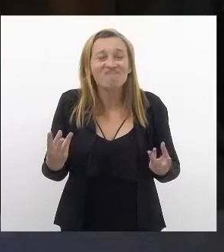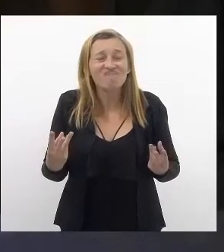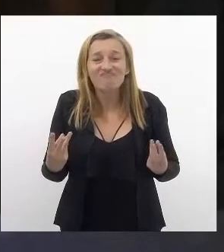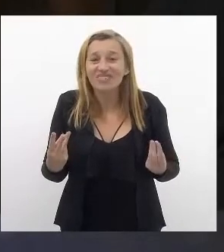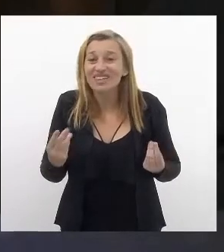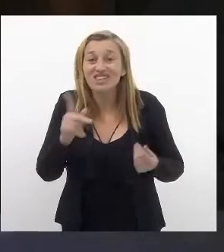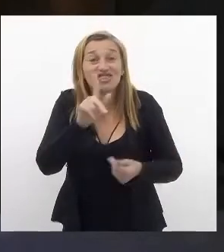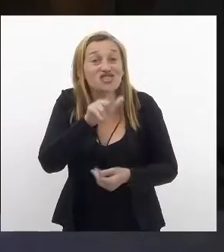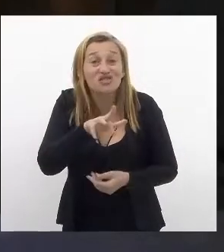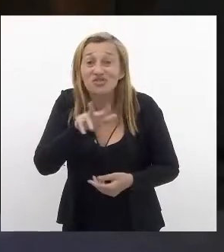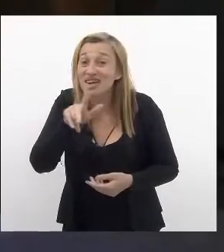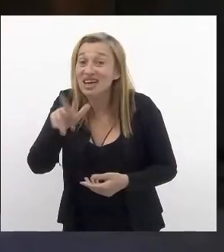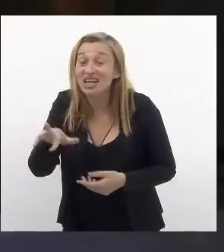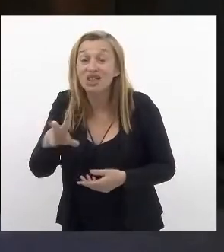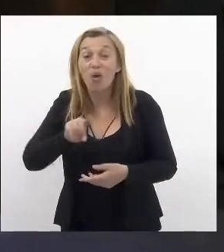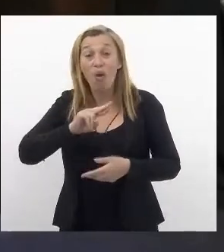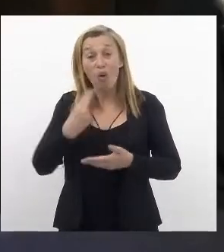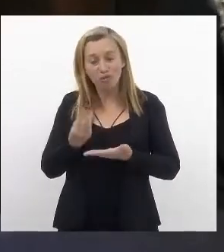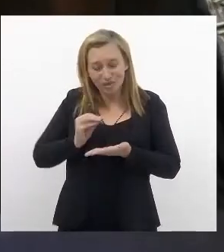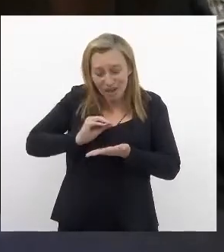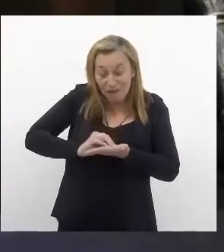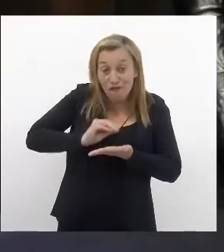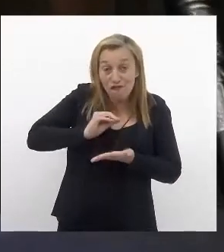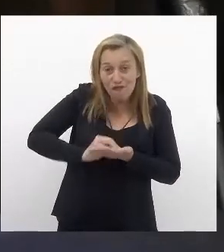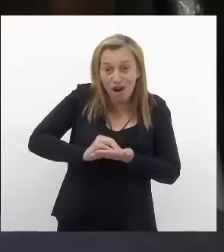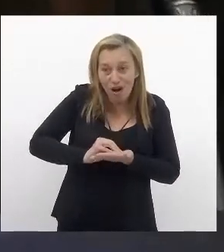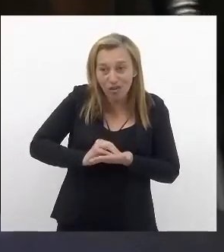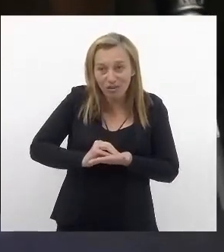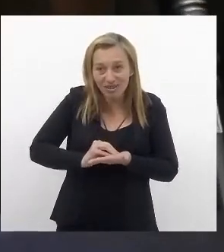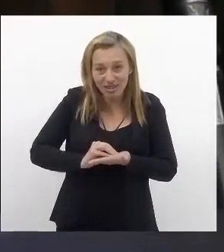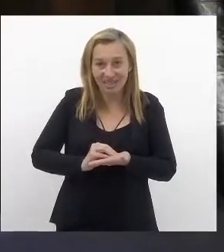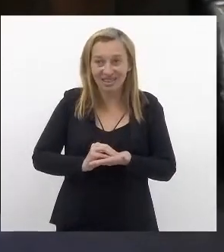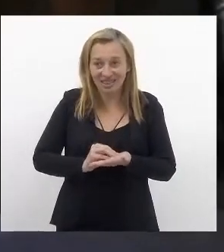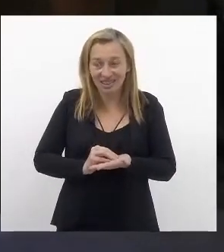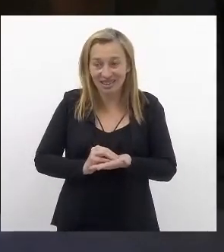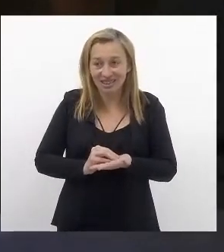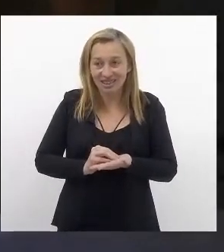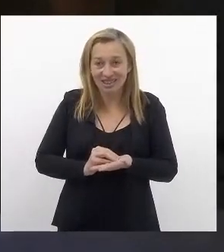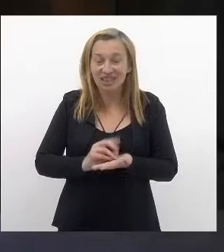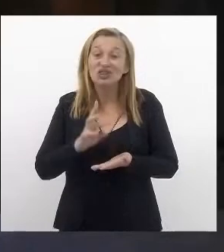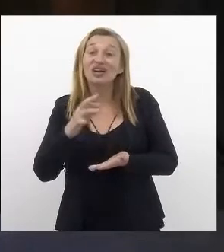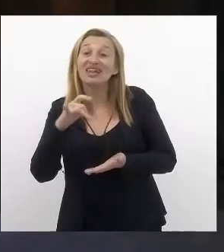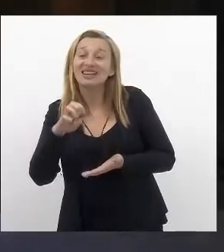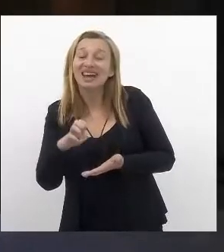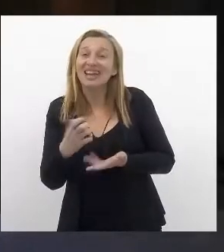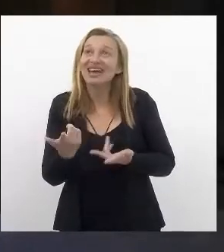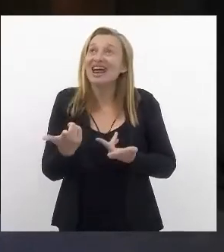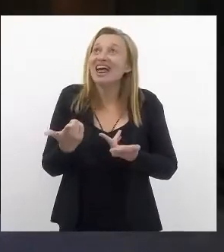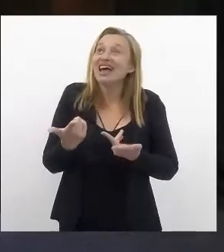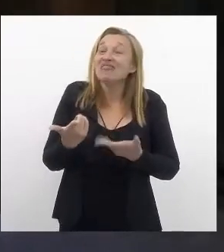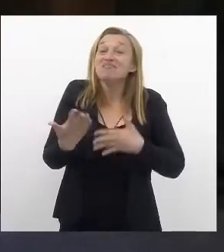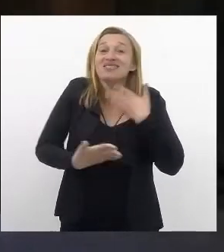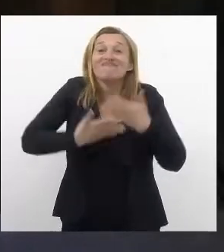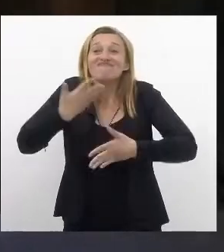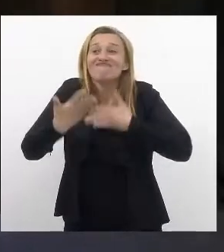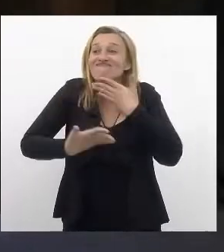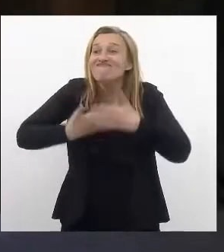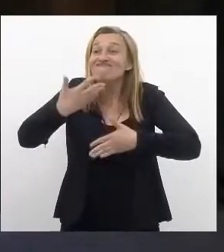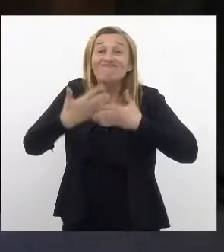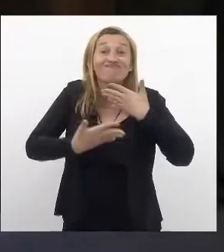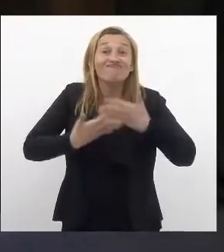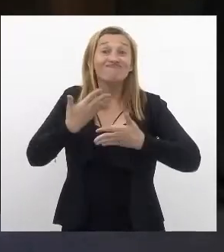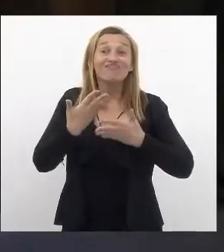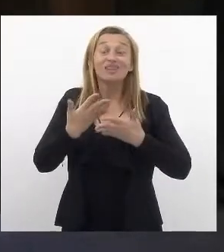das diferenças ou da falta de solenidade no trato, dizer da minha alegria, de